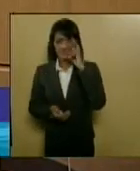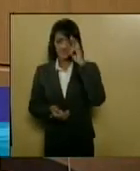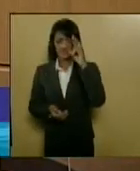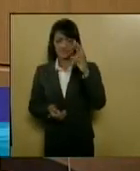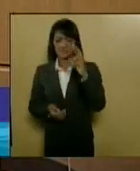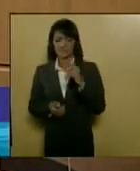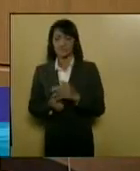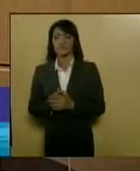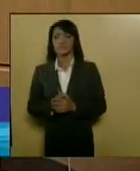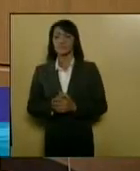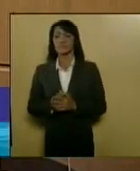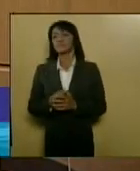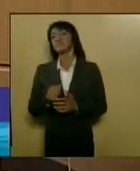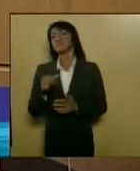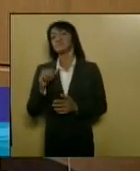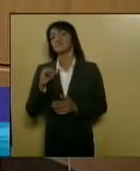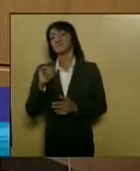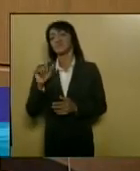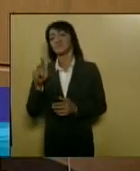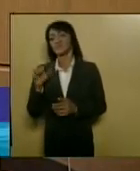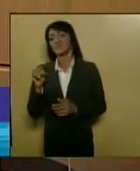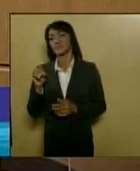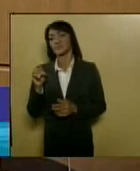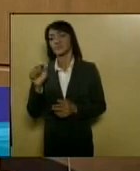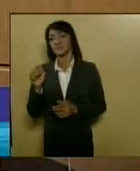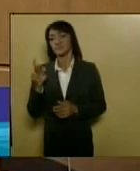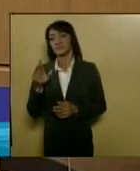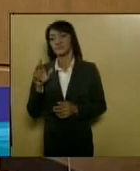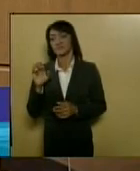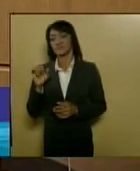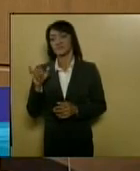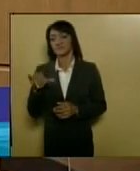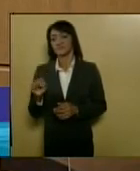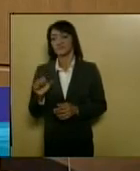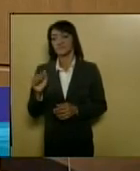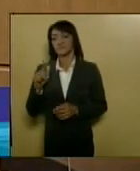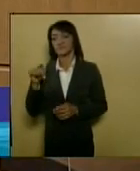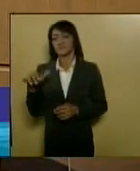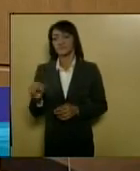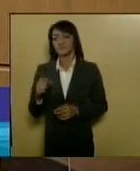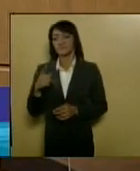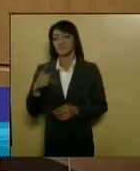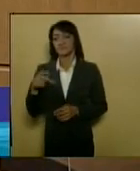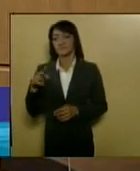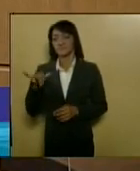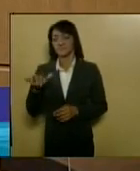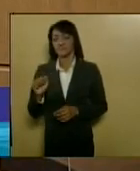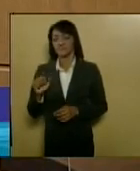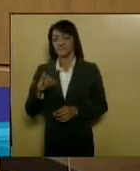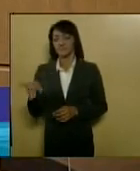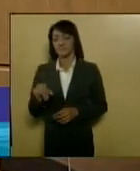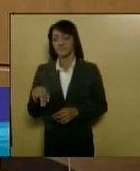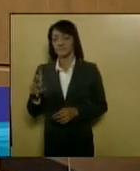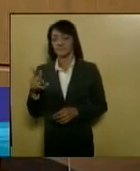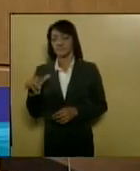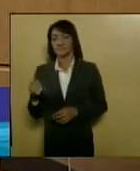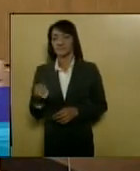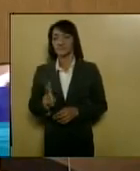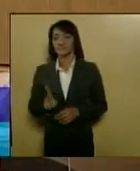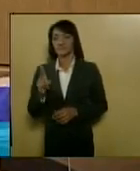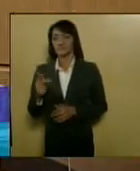de divisão Juarez Alves Pereira Júnior, comandante da 6ª Região Militar, a nossa região que tem sempre nos apoiado,